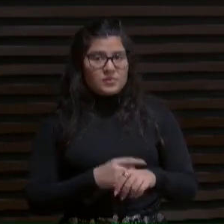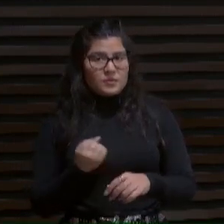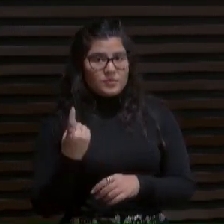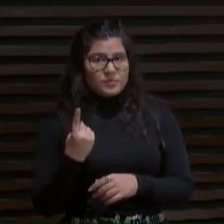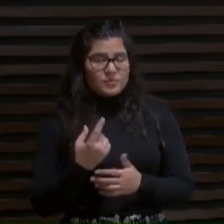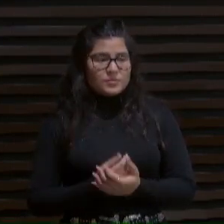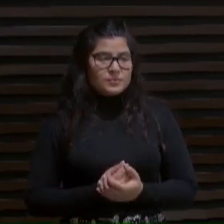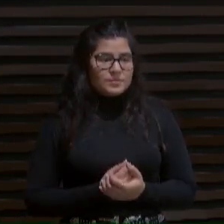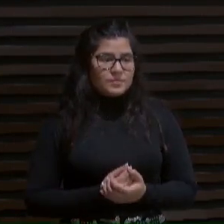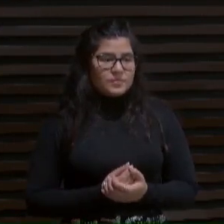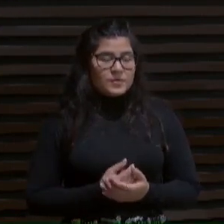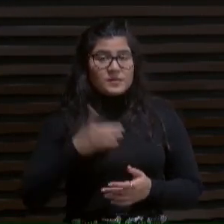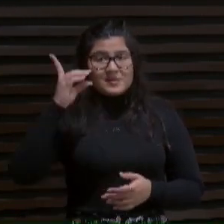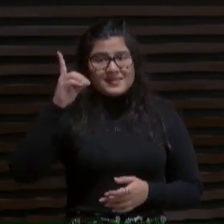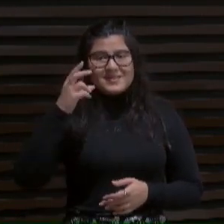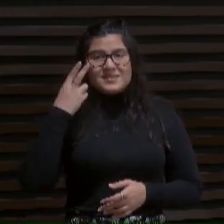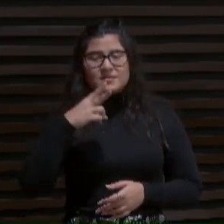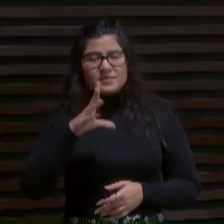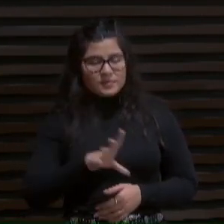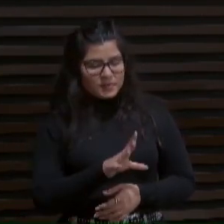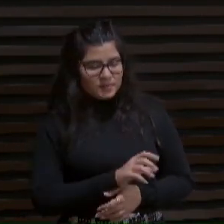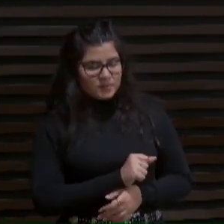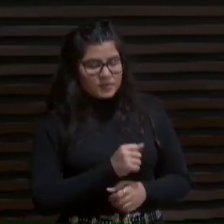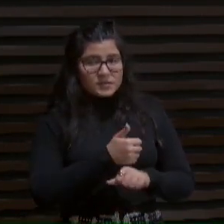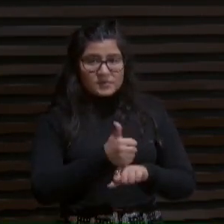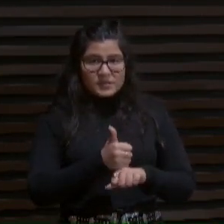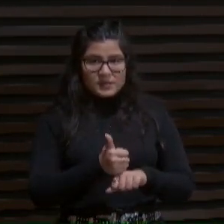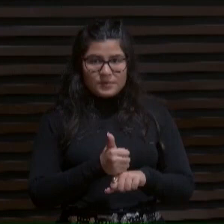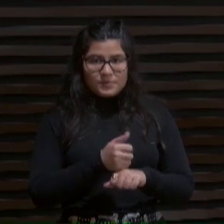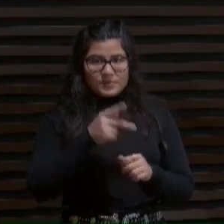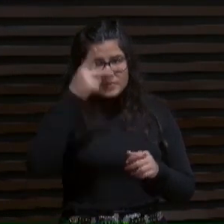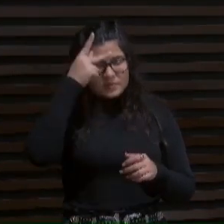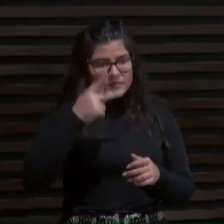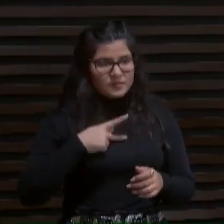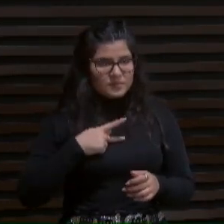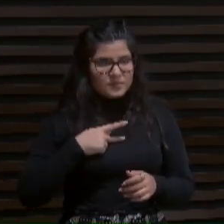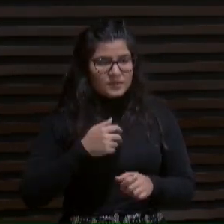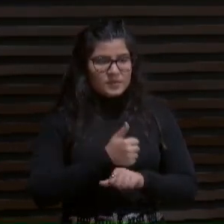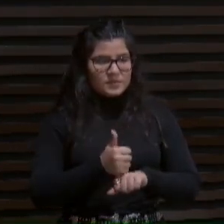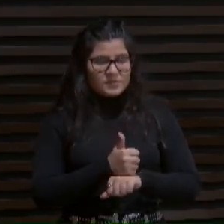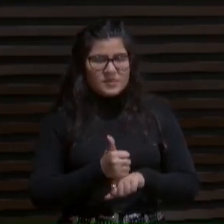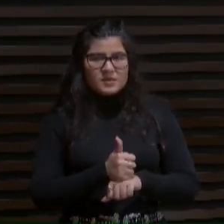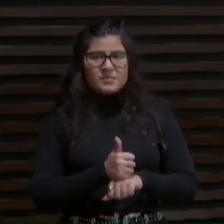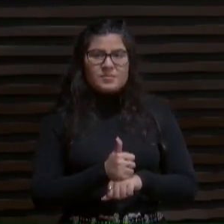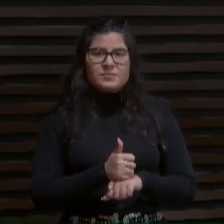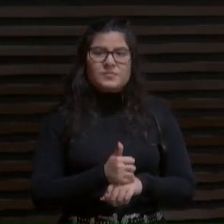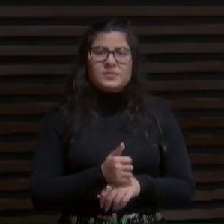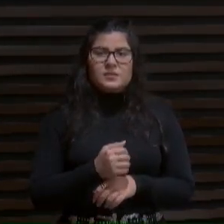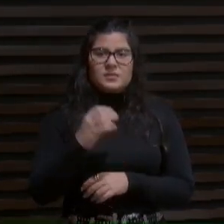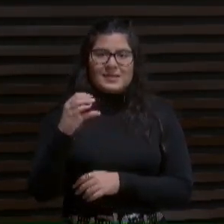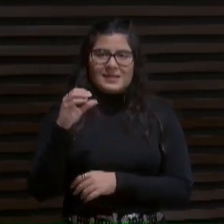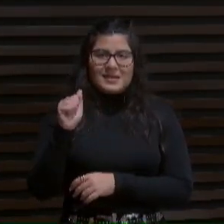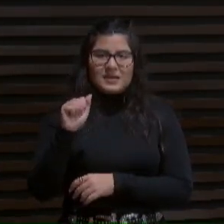vê o amor de Abraão por si mesmo. Mas o que Abraão estava fazendo ali em Canaã? Abraão não era dali, ele era de Ur dos caldeus, ele era da Caldeia, ele